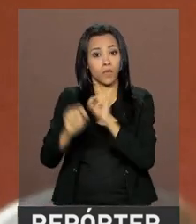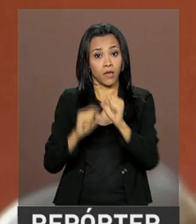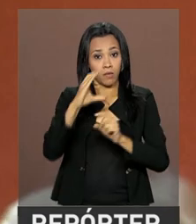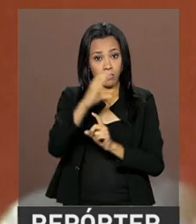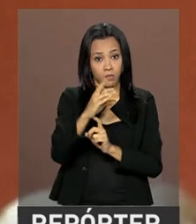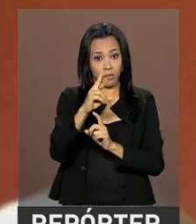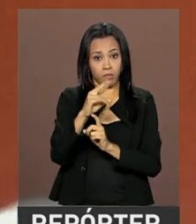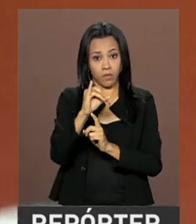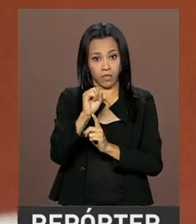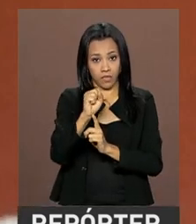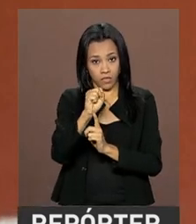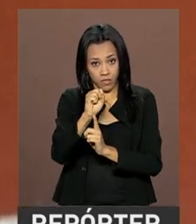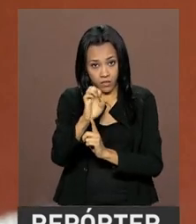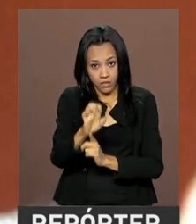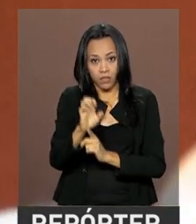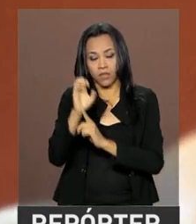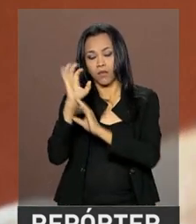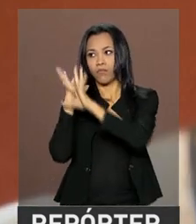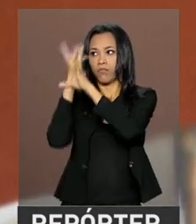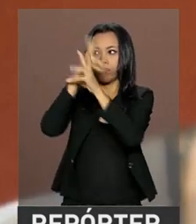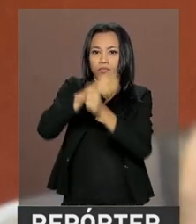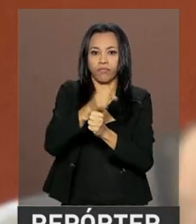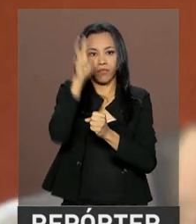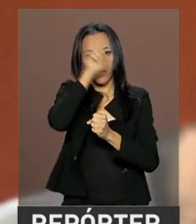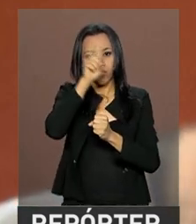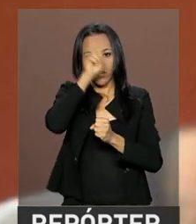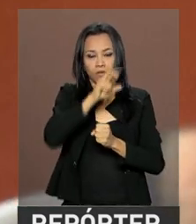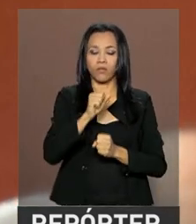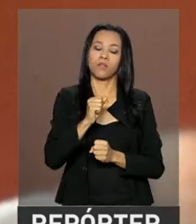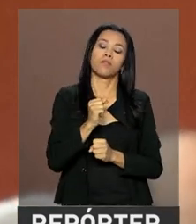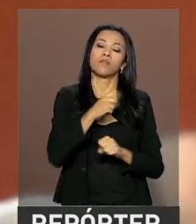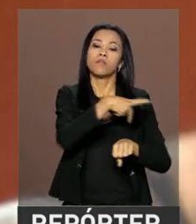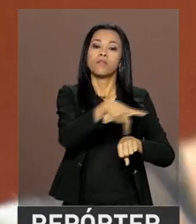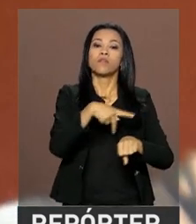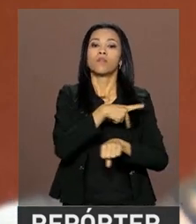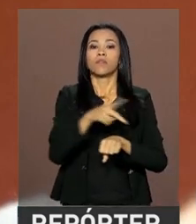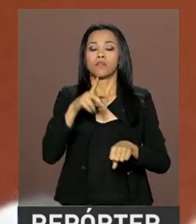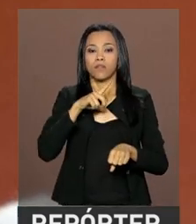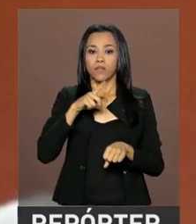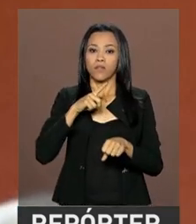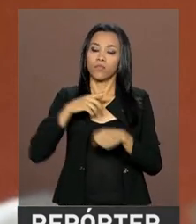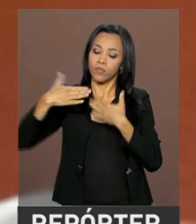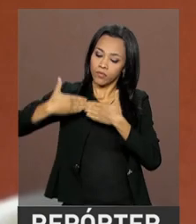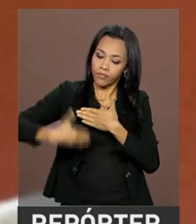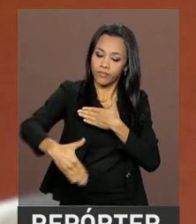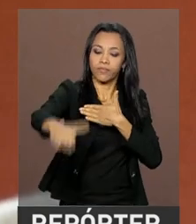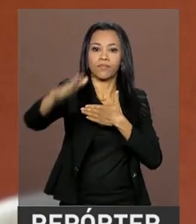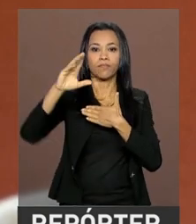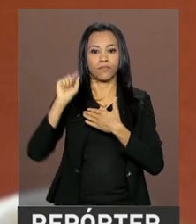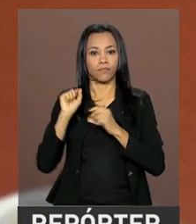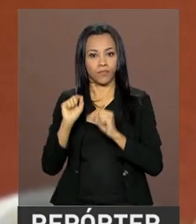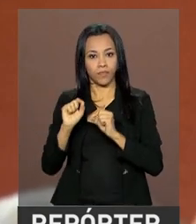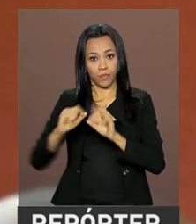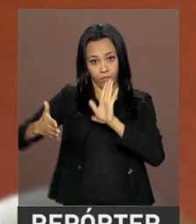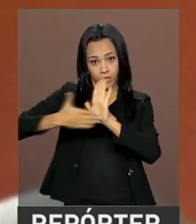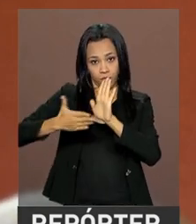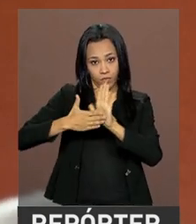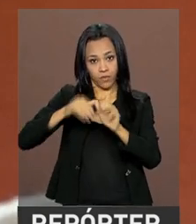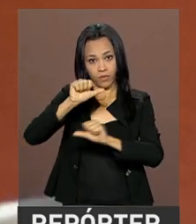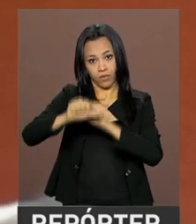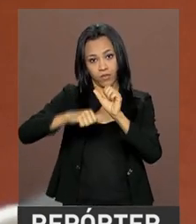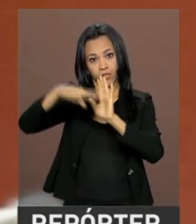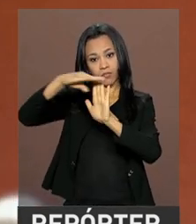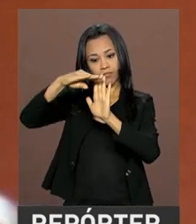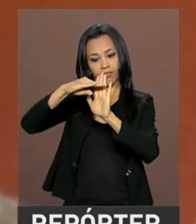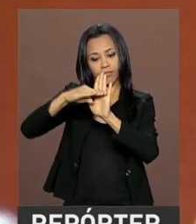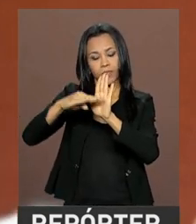sua história temos levado adiante reformas que